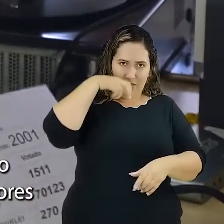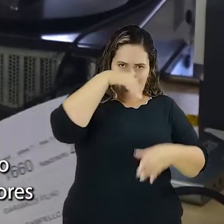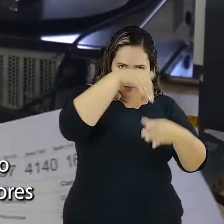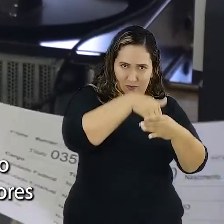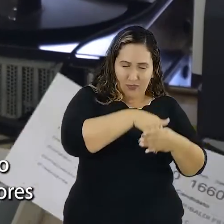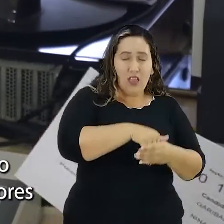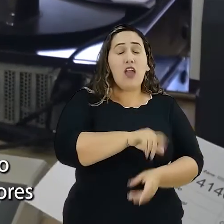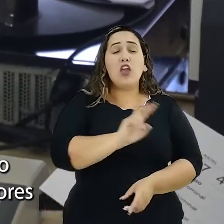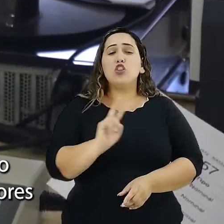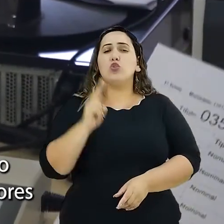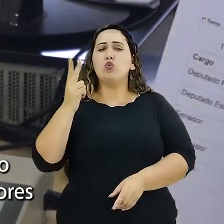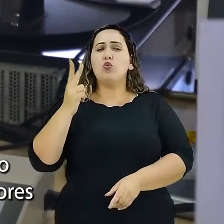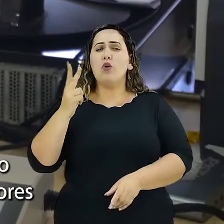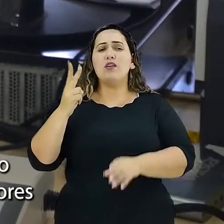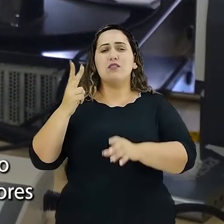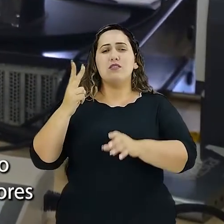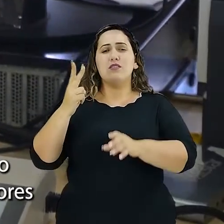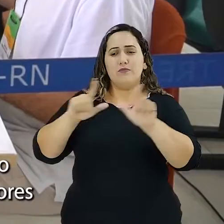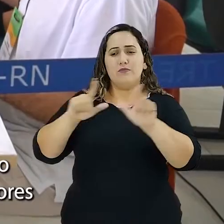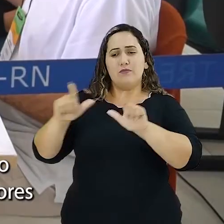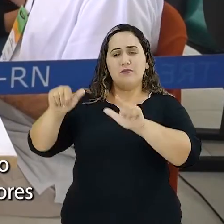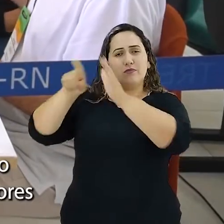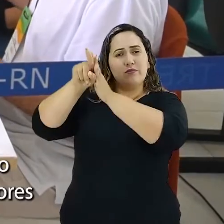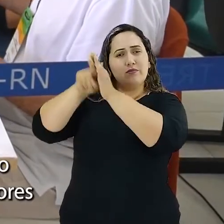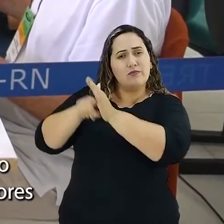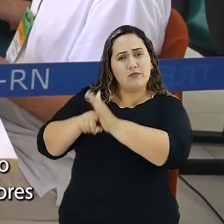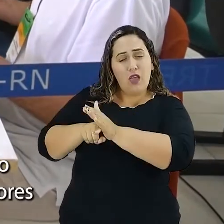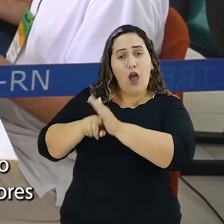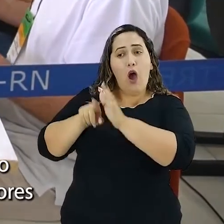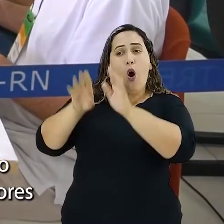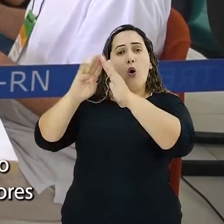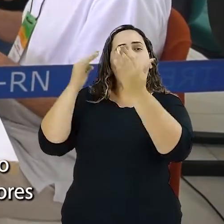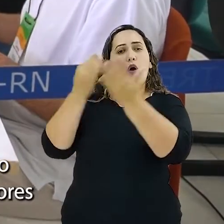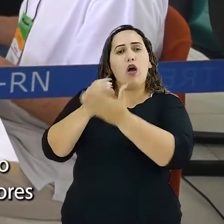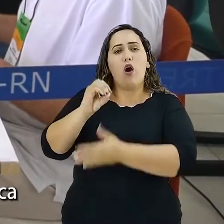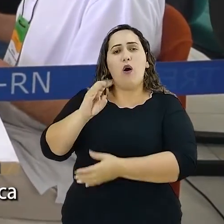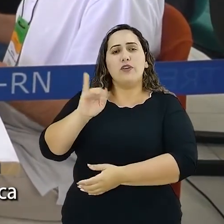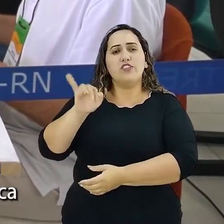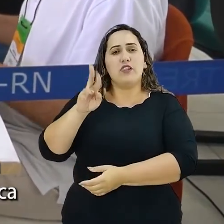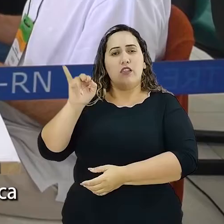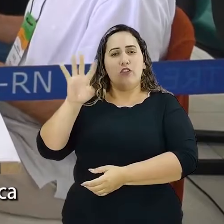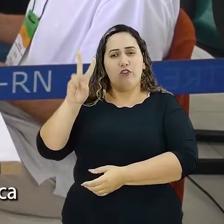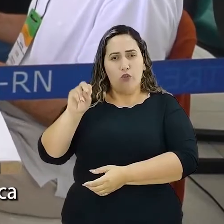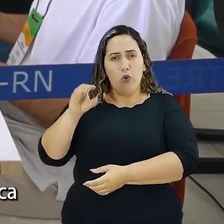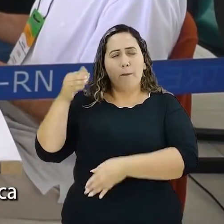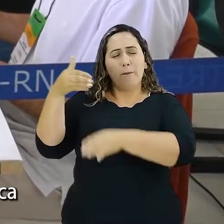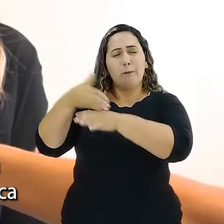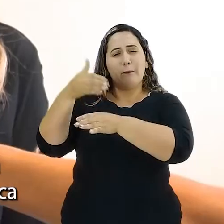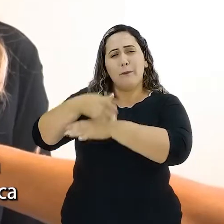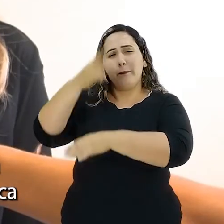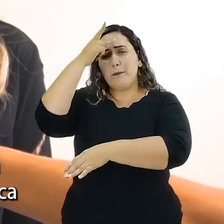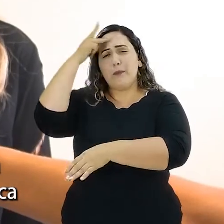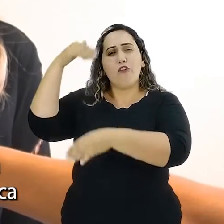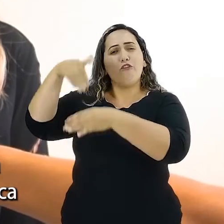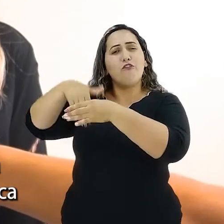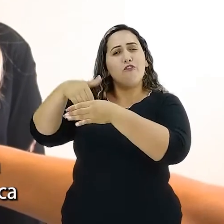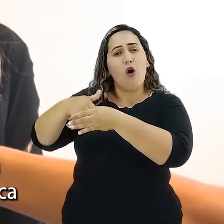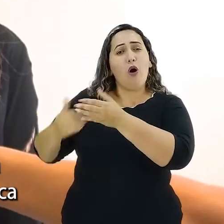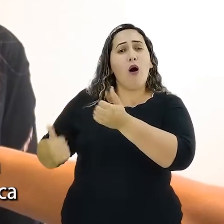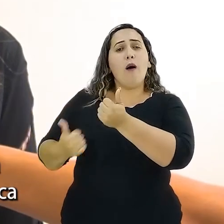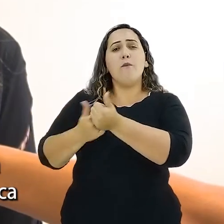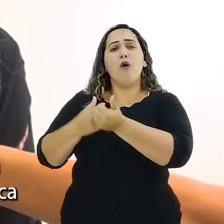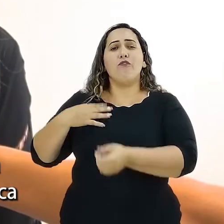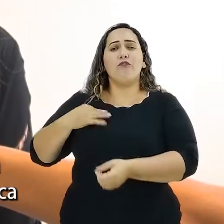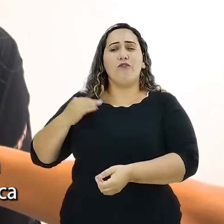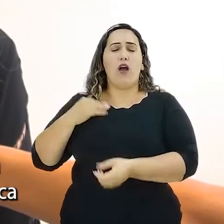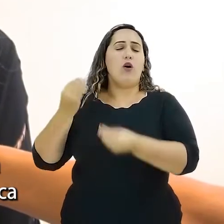e as outras duas no próprio Colégio Objetivo, com a participação de eleitores que vão fazer a liberação da urna por meio